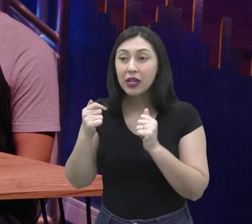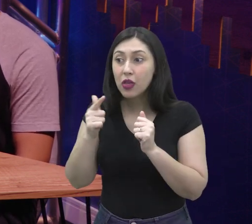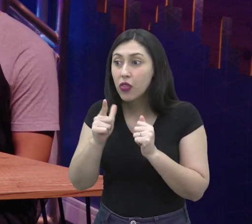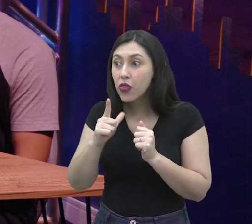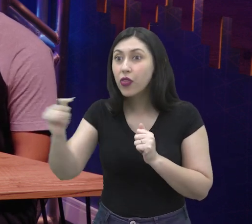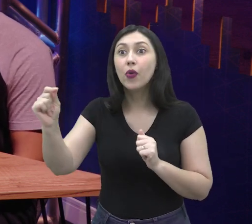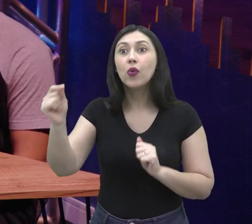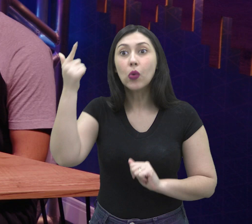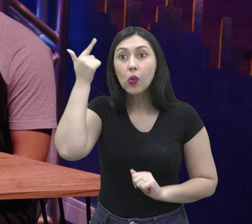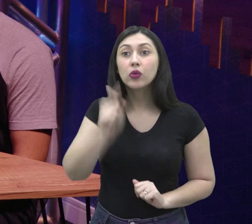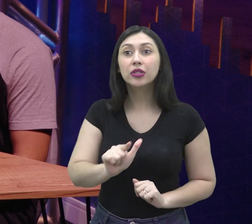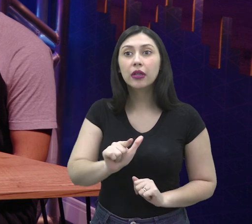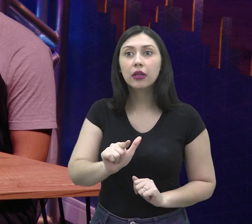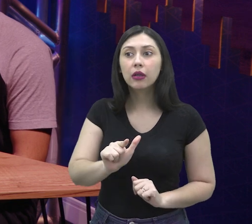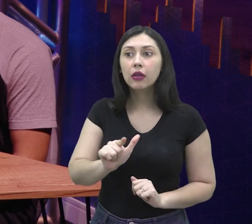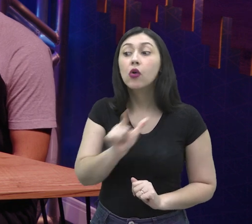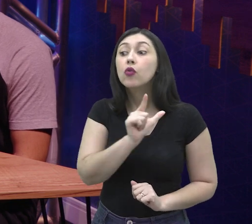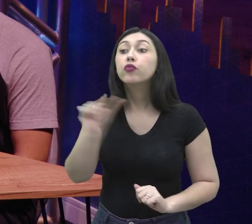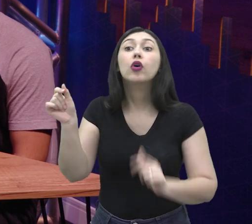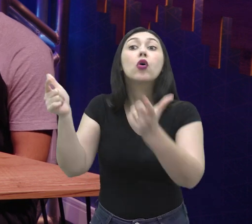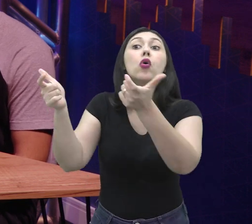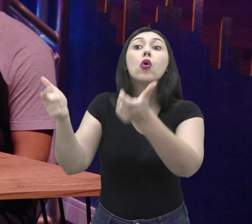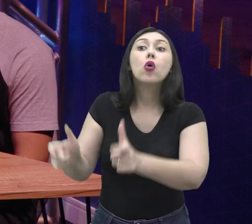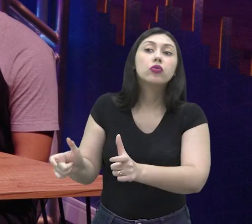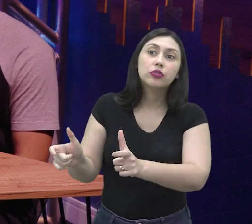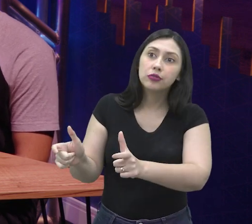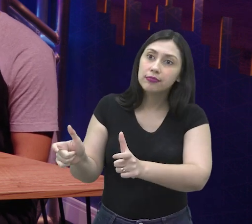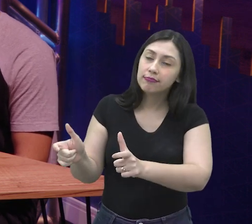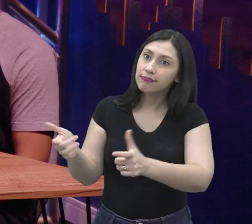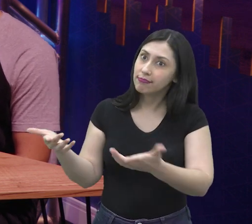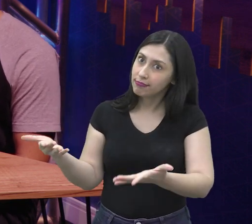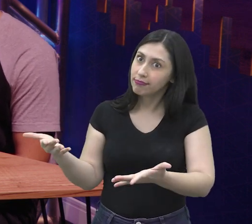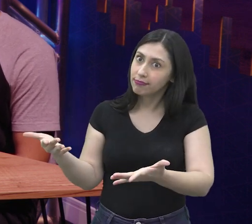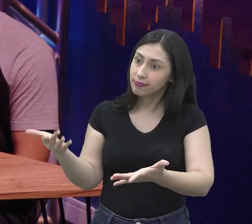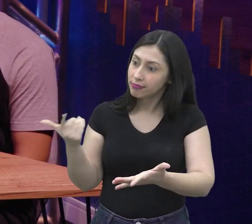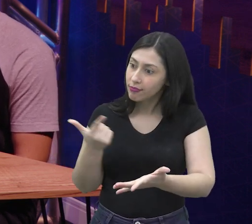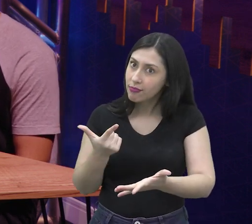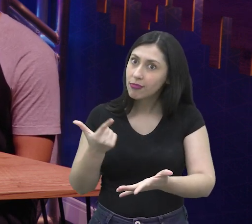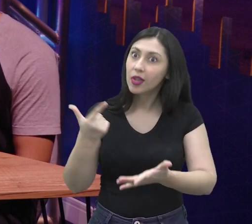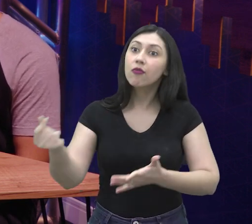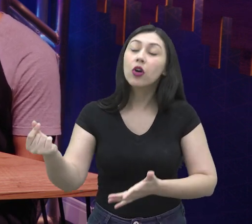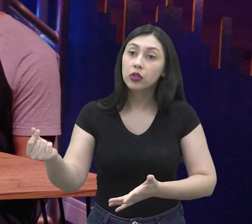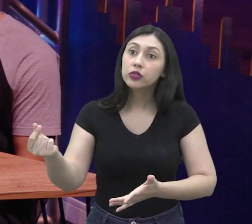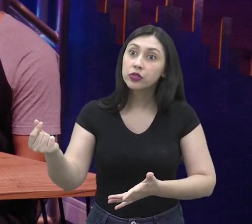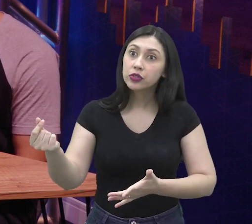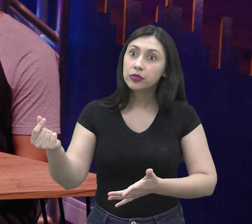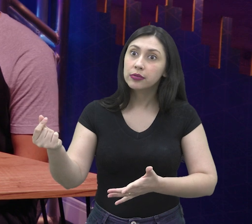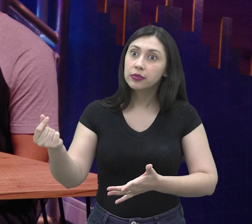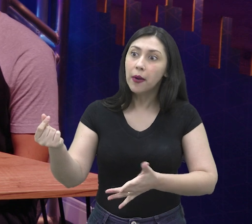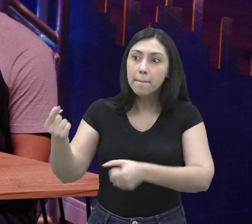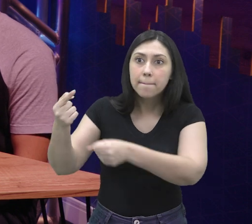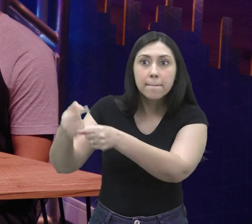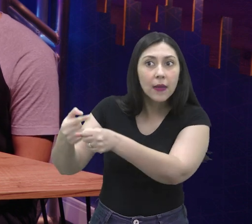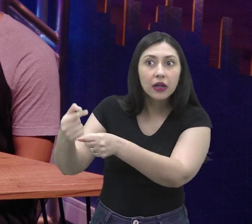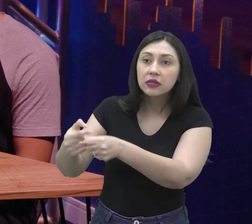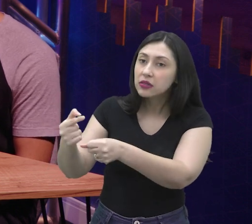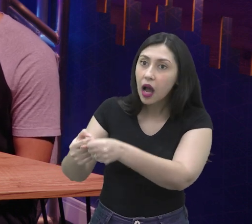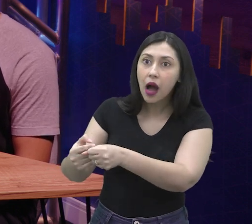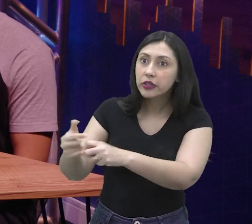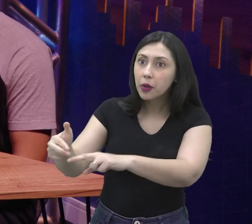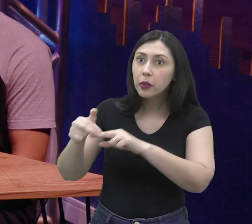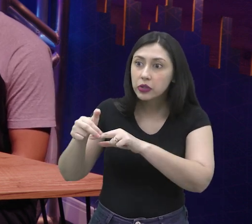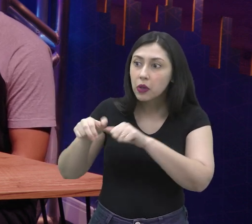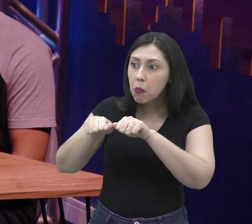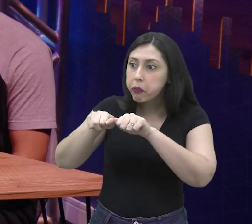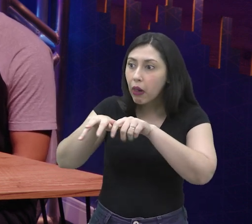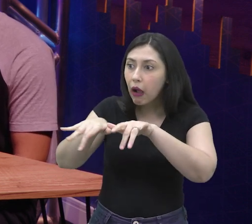fugir, eles vão para algum lugar, né? E aí a gente tem relatos de infestação de animais